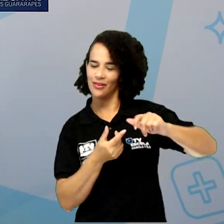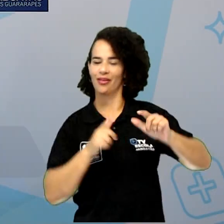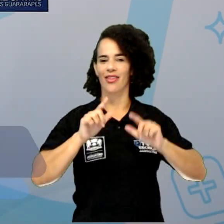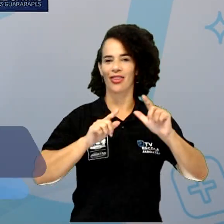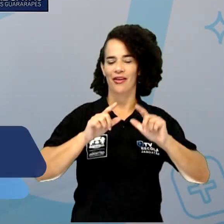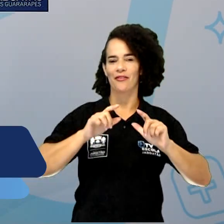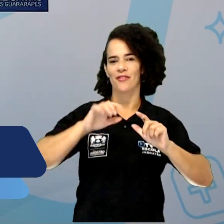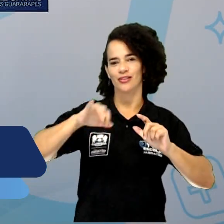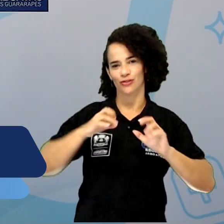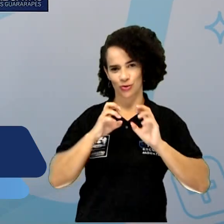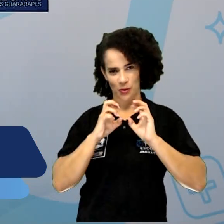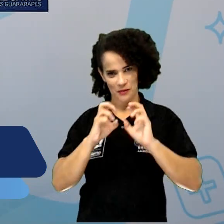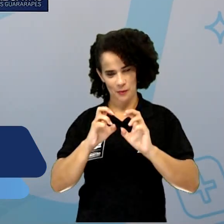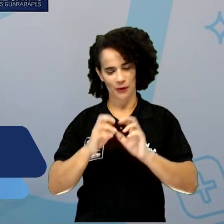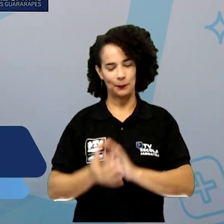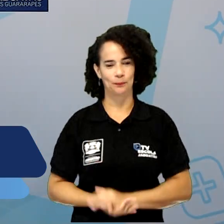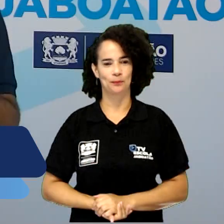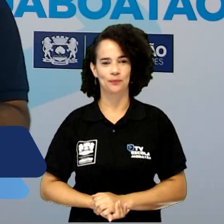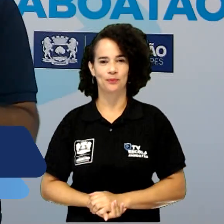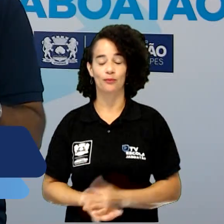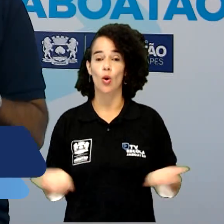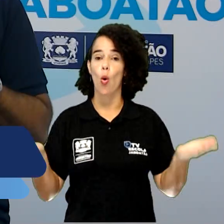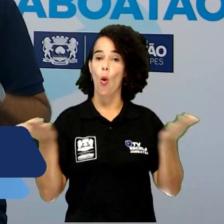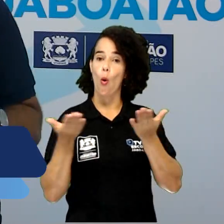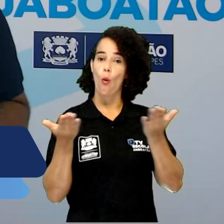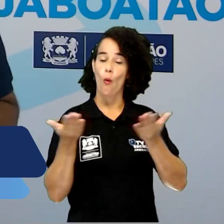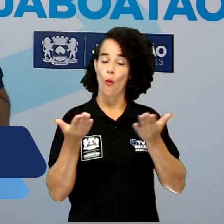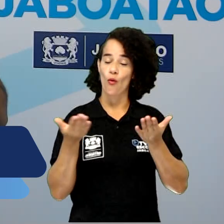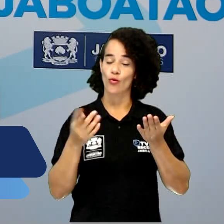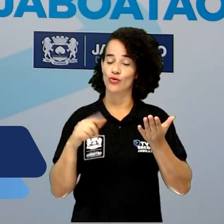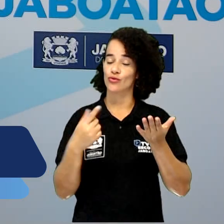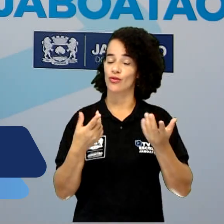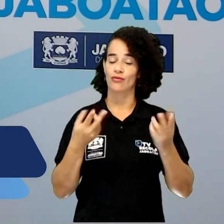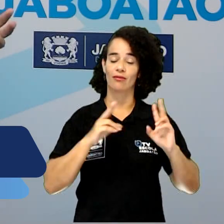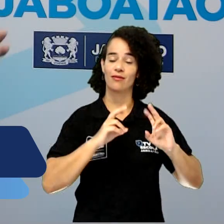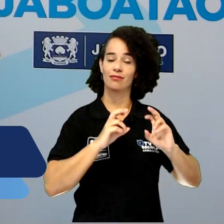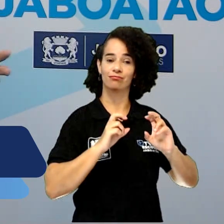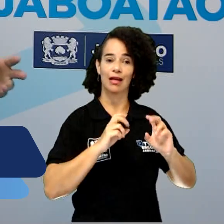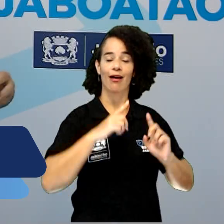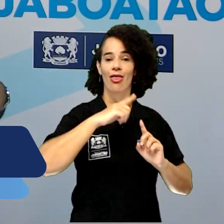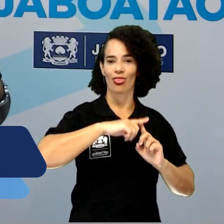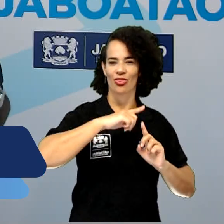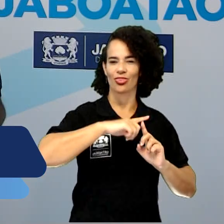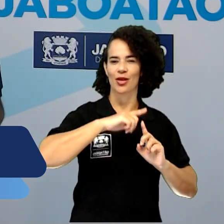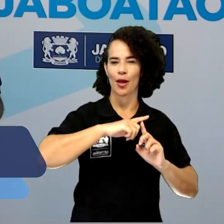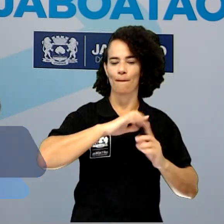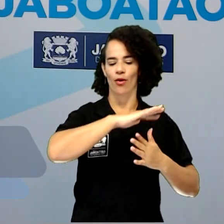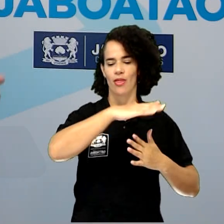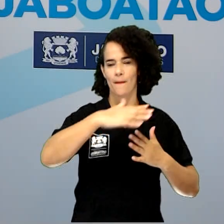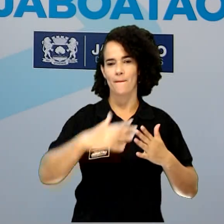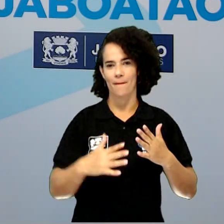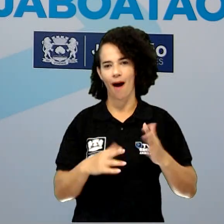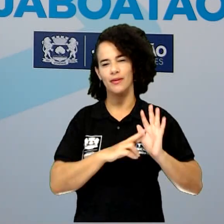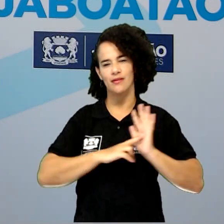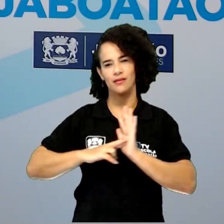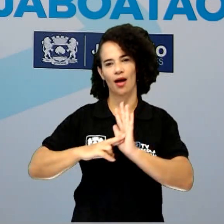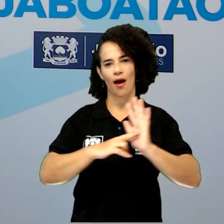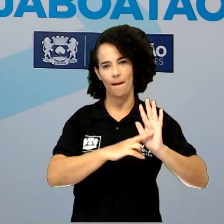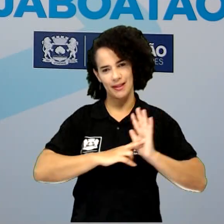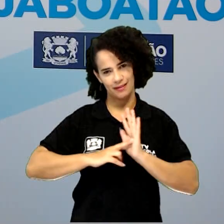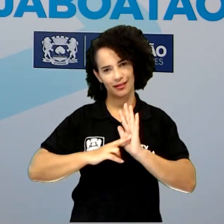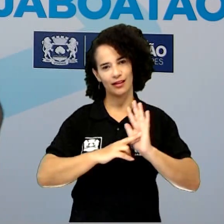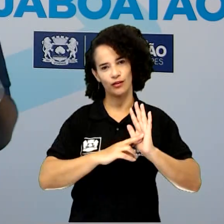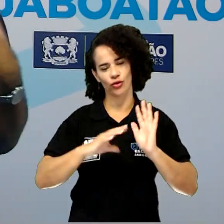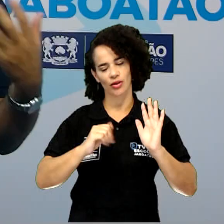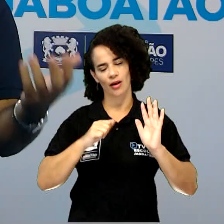TV Escola Jaboatão. Hoje nós vamos falar de tipos de mapas e as representações